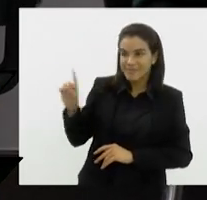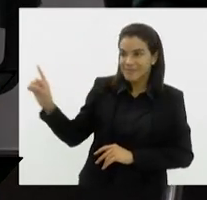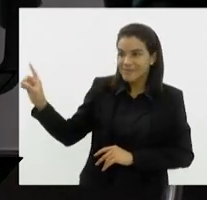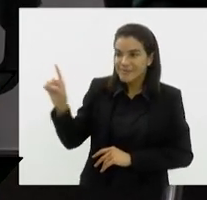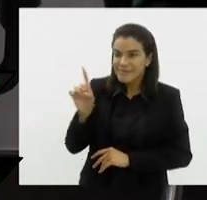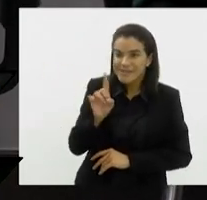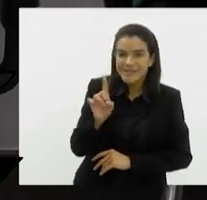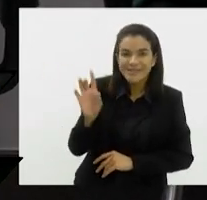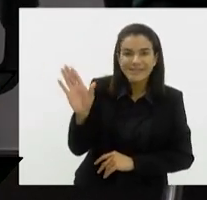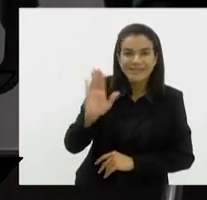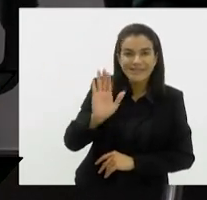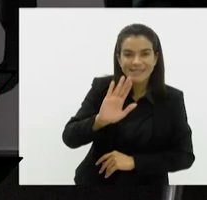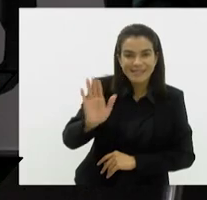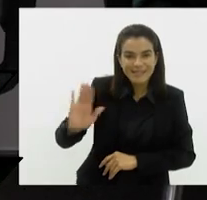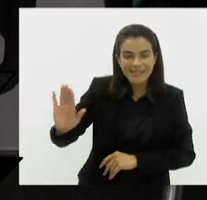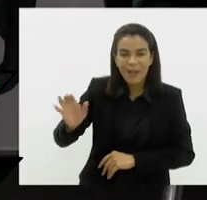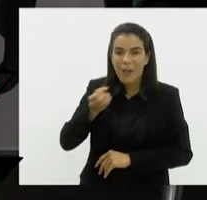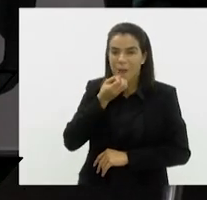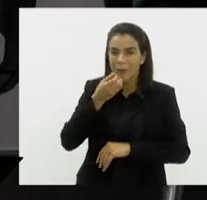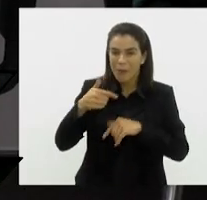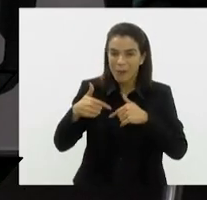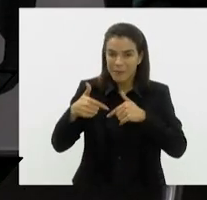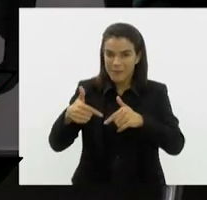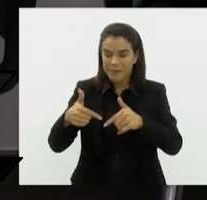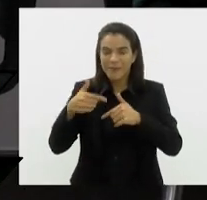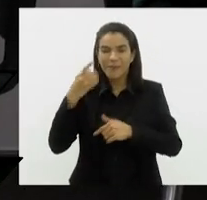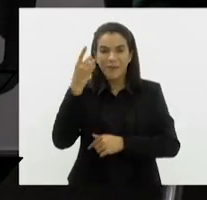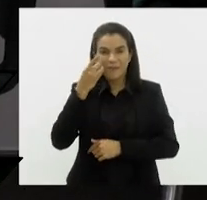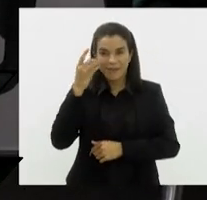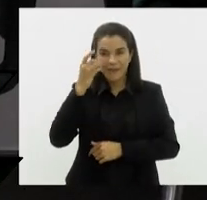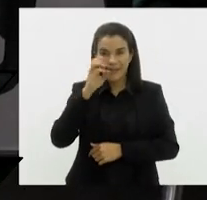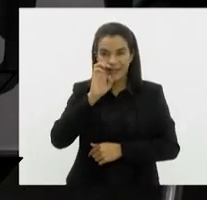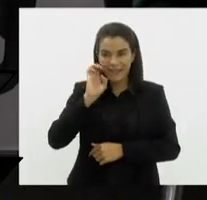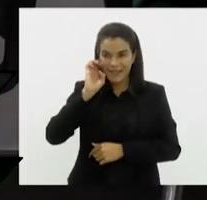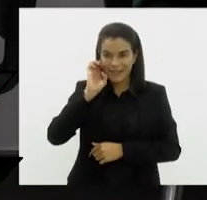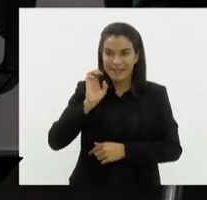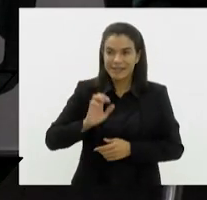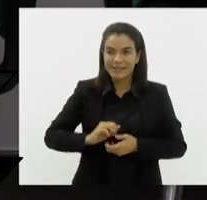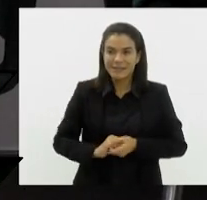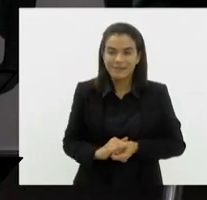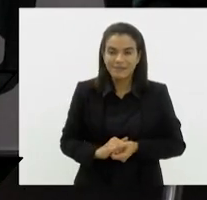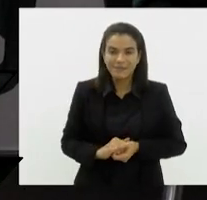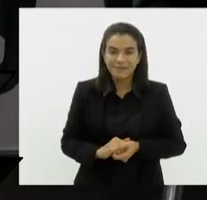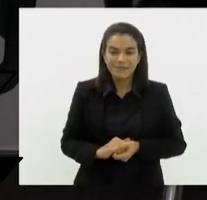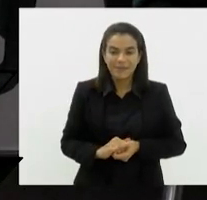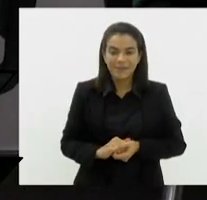e desejou boa atuação para a nossa deputada Érica Takimoto.